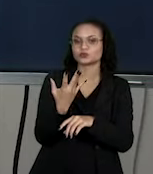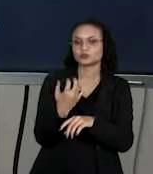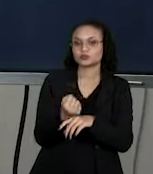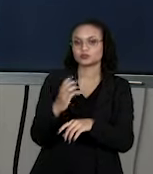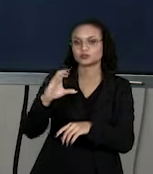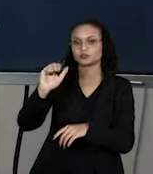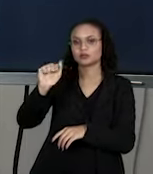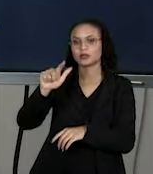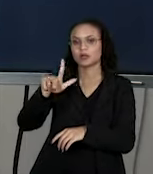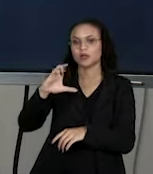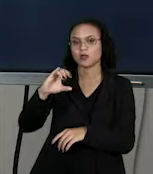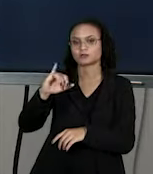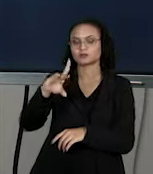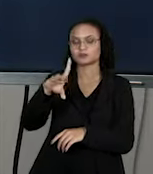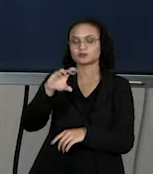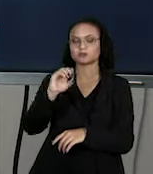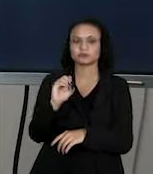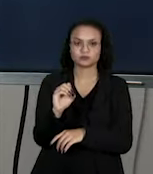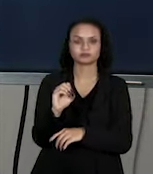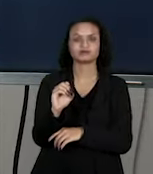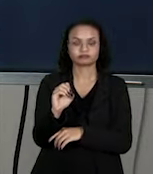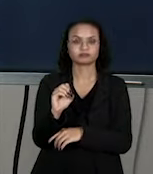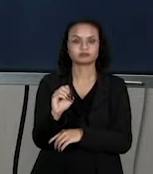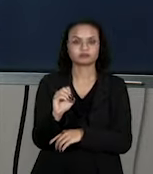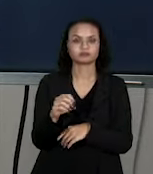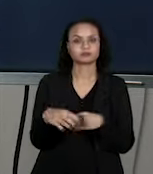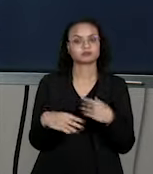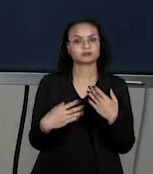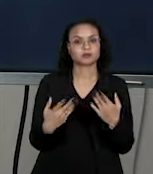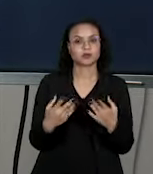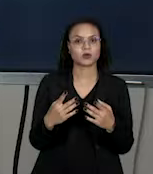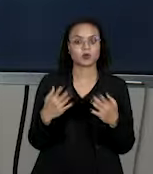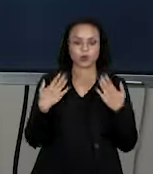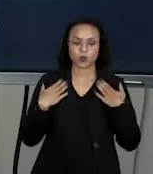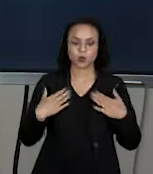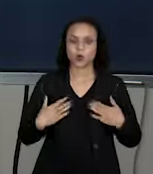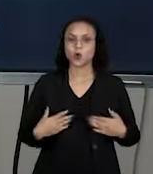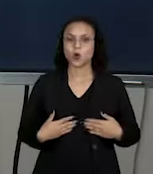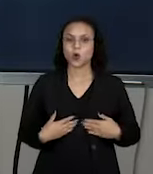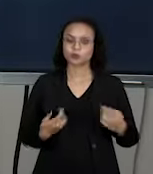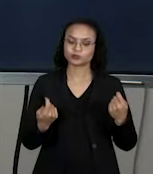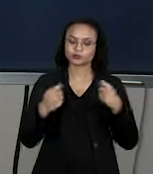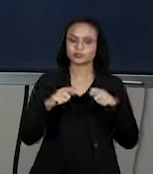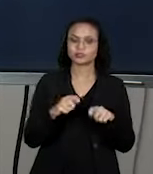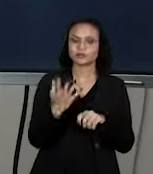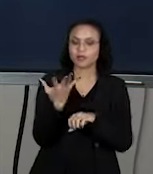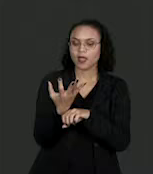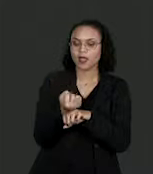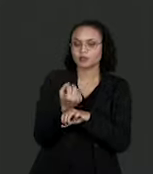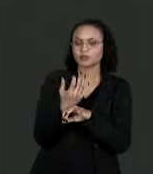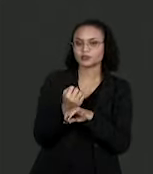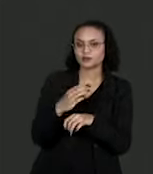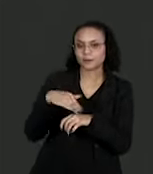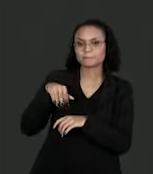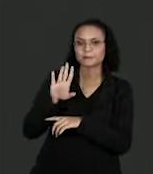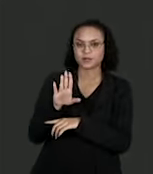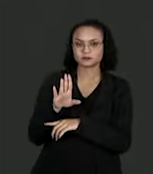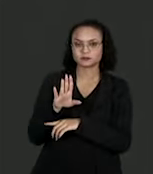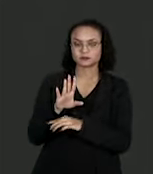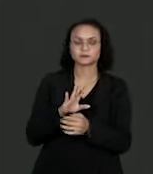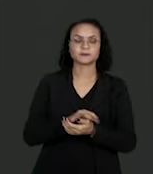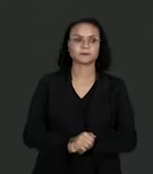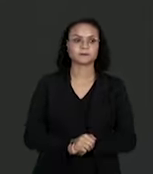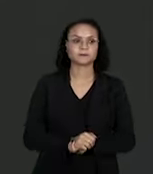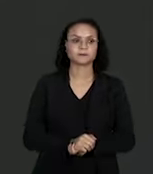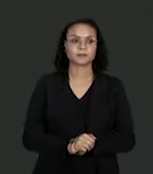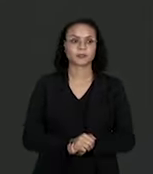vai ativar lá no sistema digestório para que o nosso corpo absorva mais cálcio. Em compensação, a tireoide,